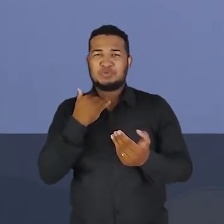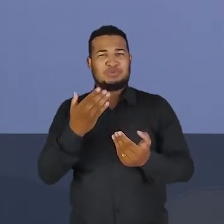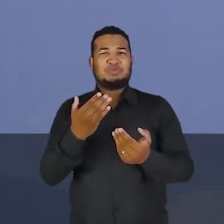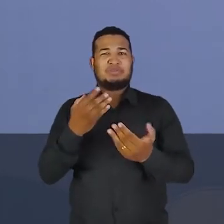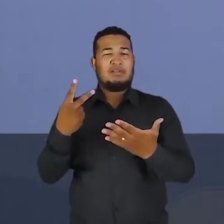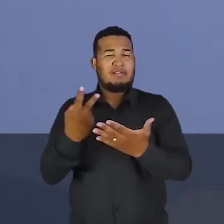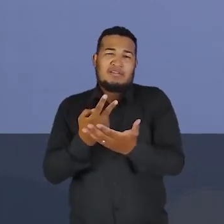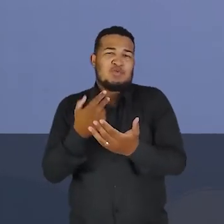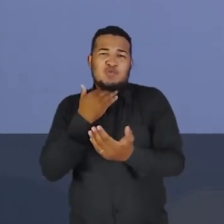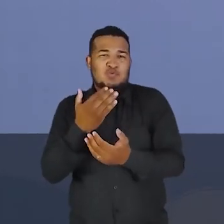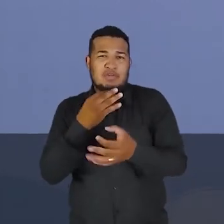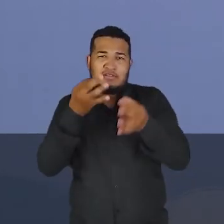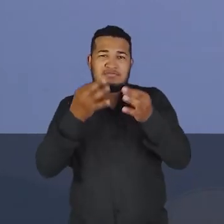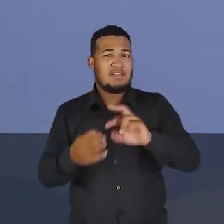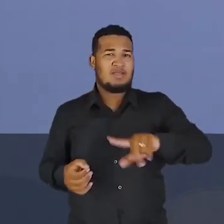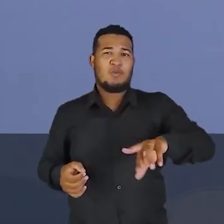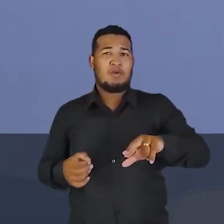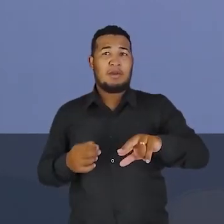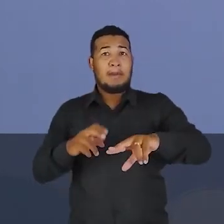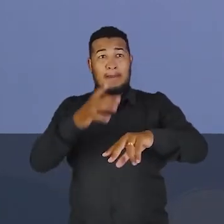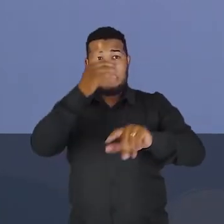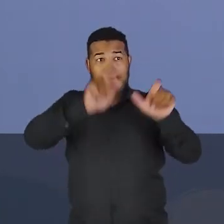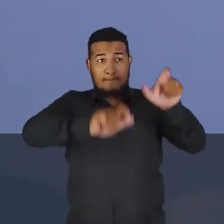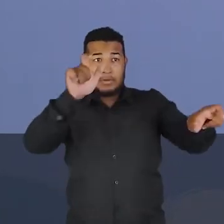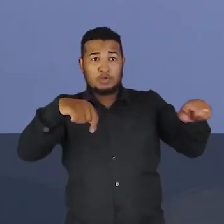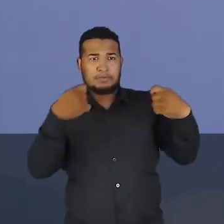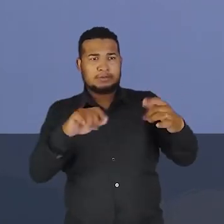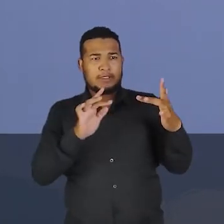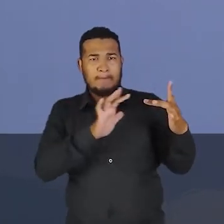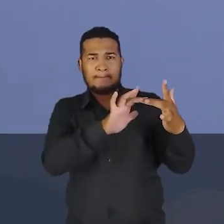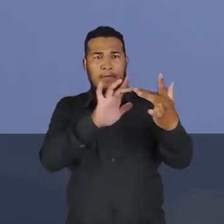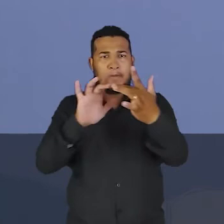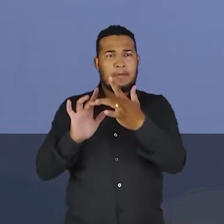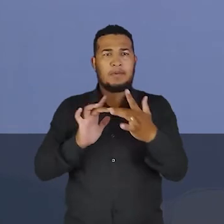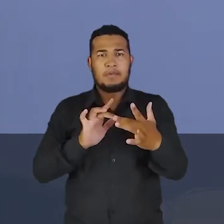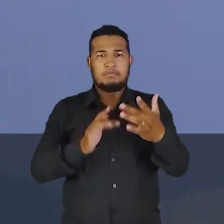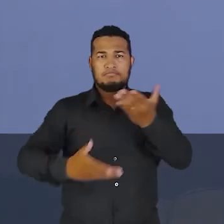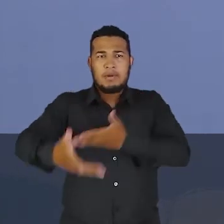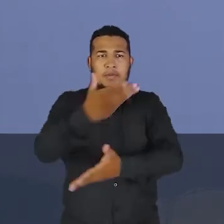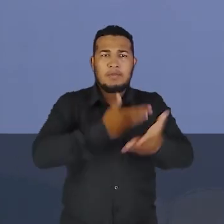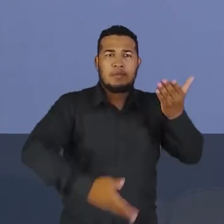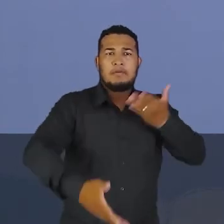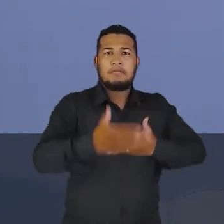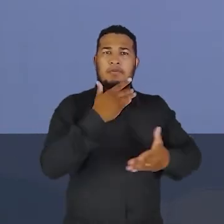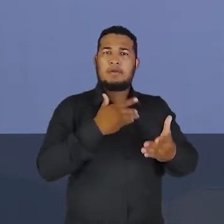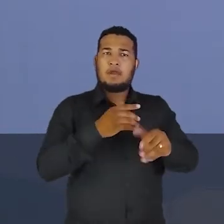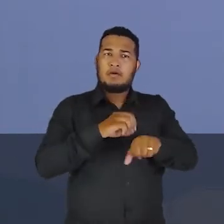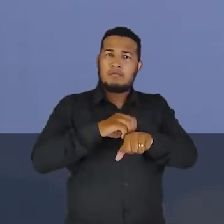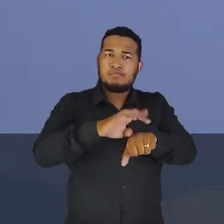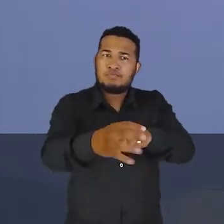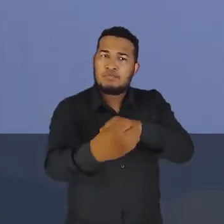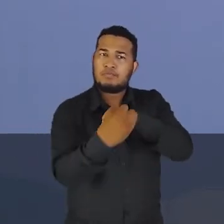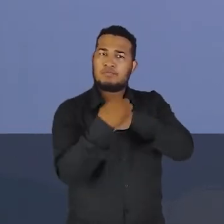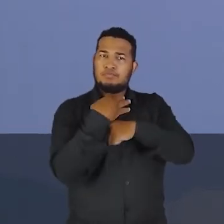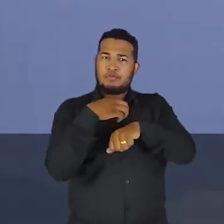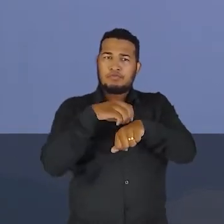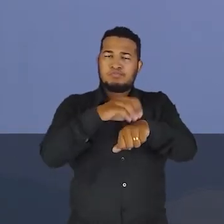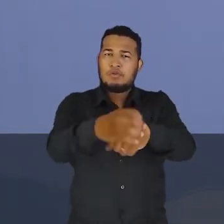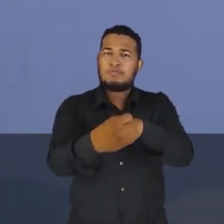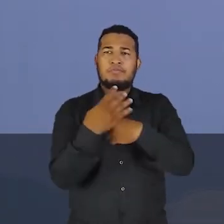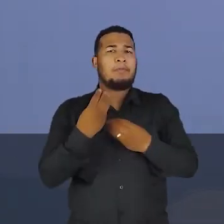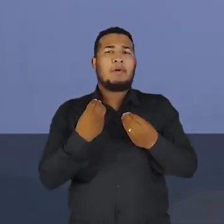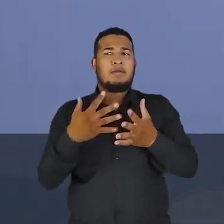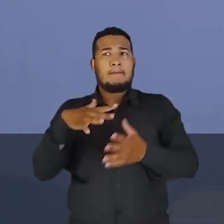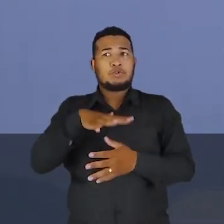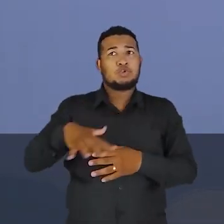pessoas precisam estar ligadas, entreligadas, de uma forma harmônica para que a gente possa sustentar tudo que está ao